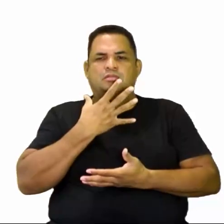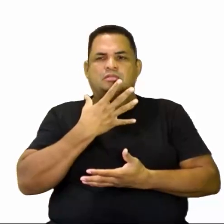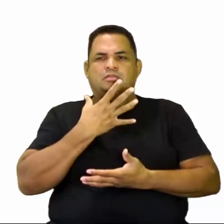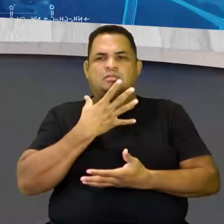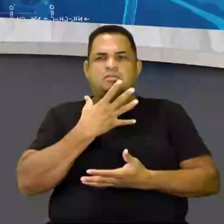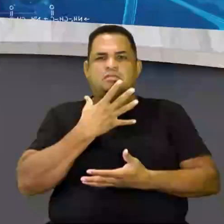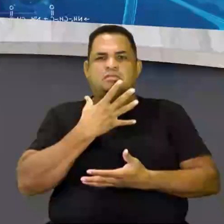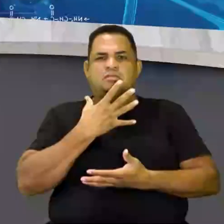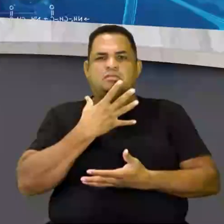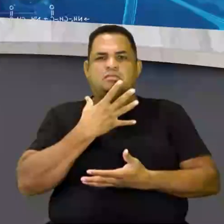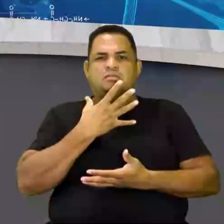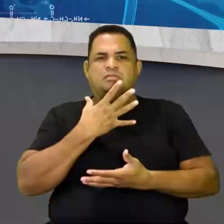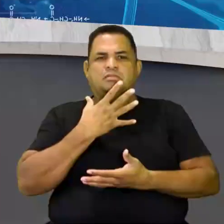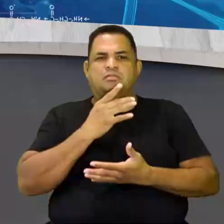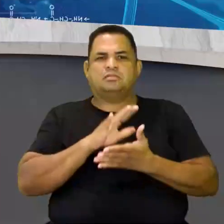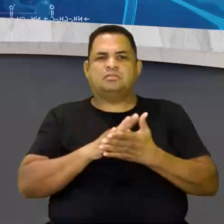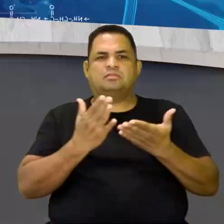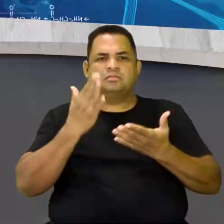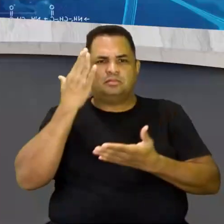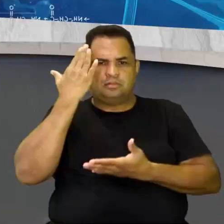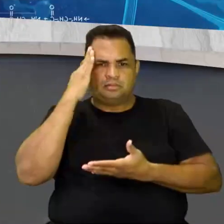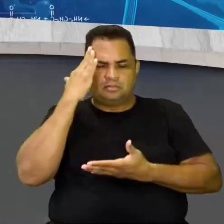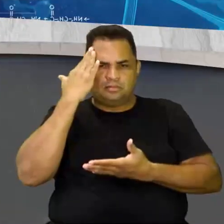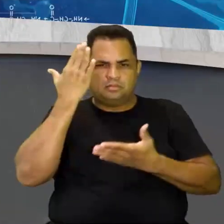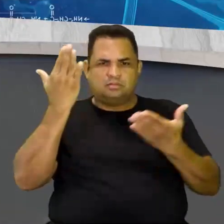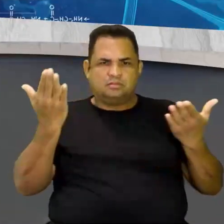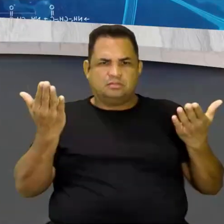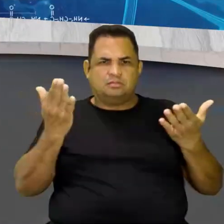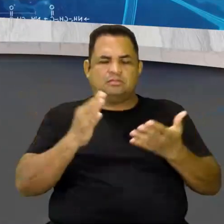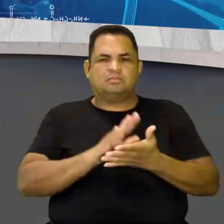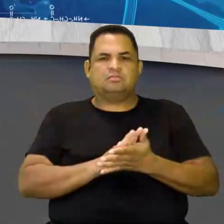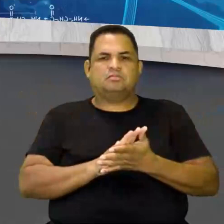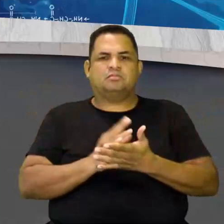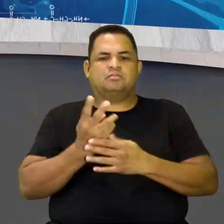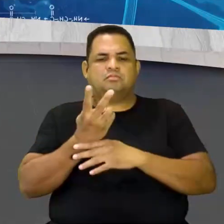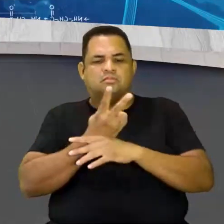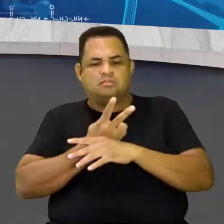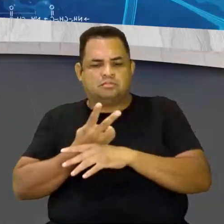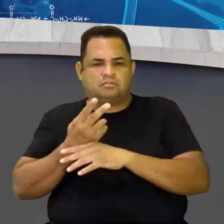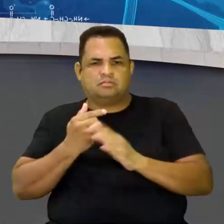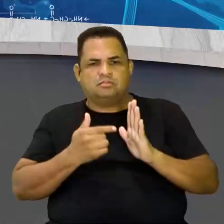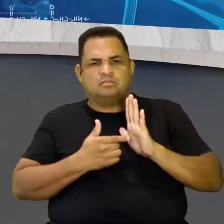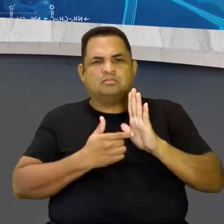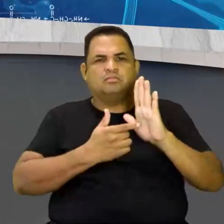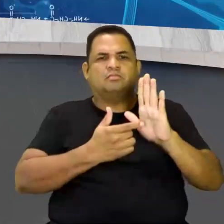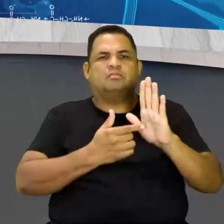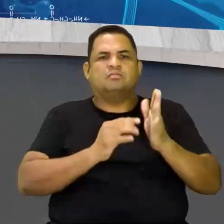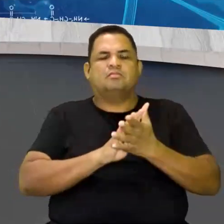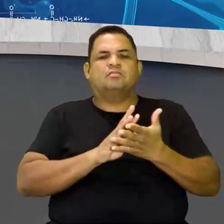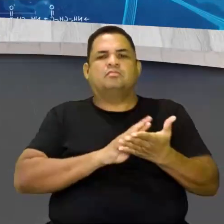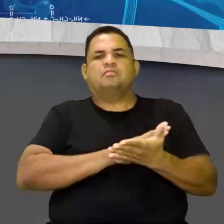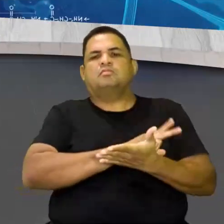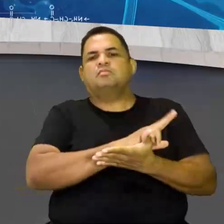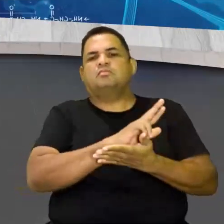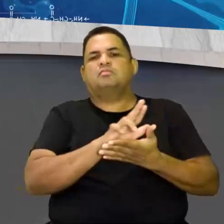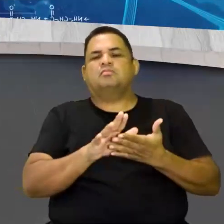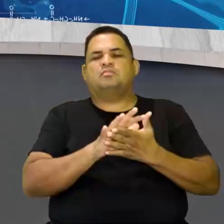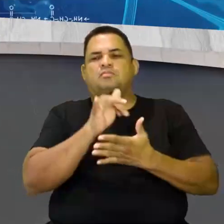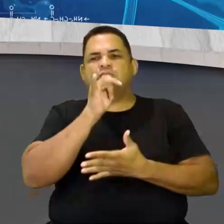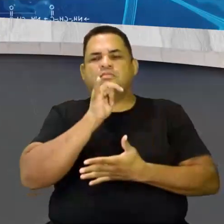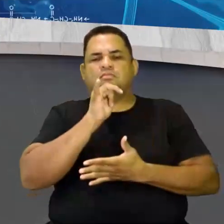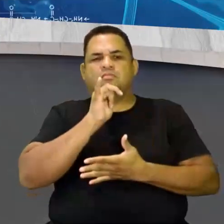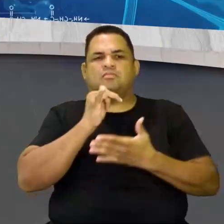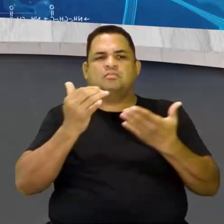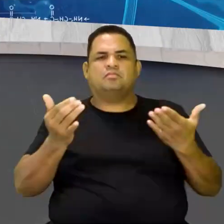que vocês entendam. Procuramos aqui demonstrar vários